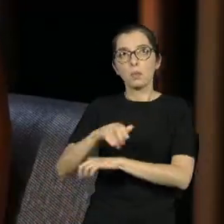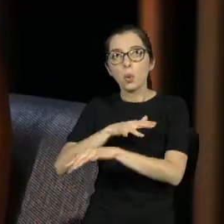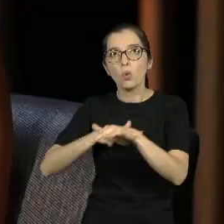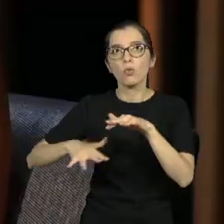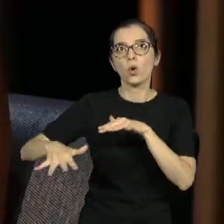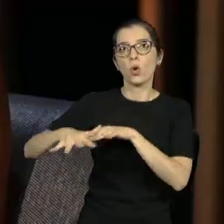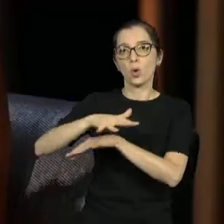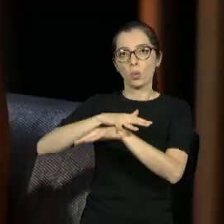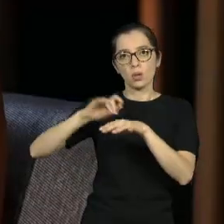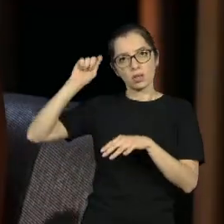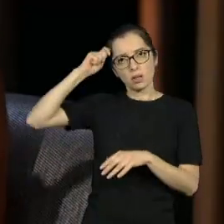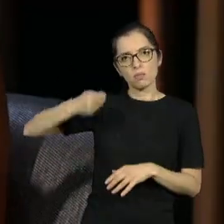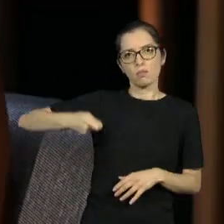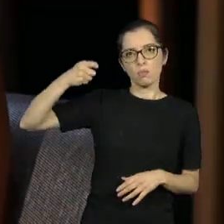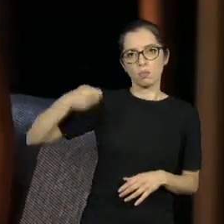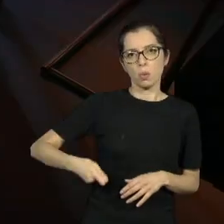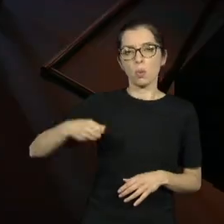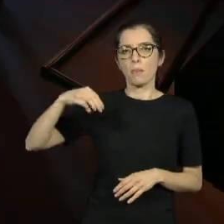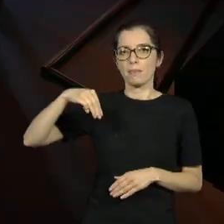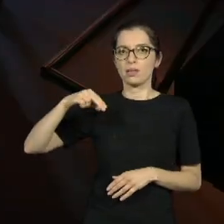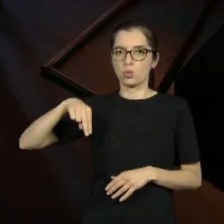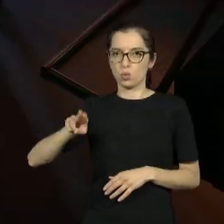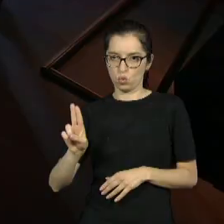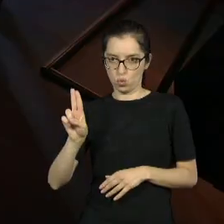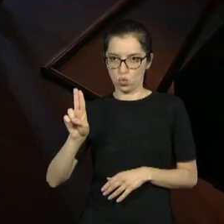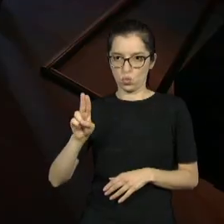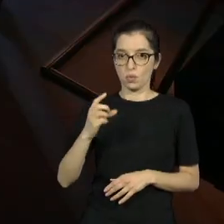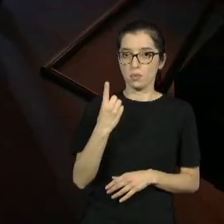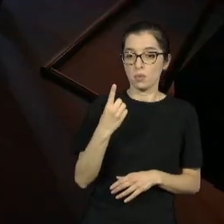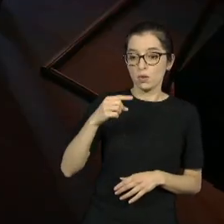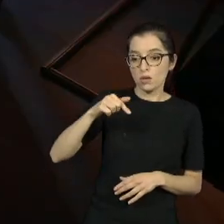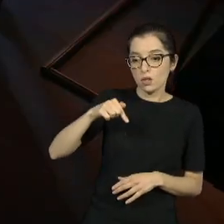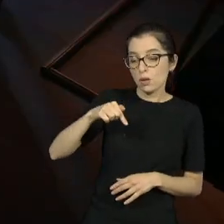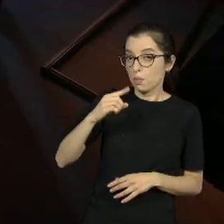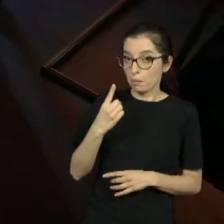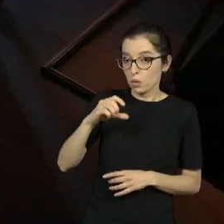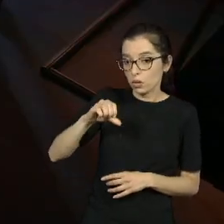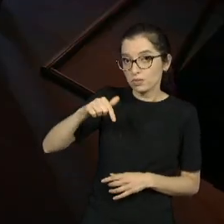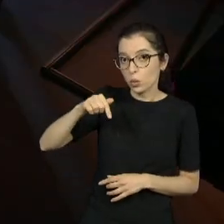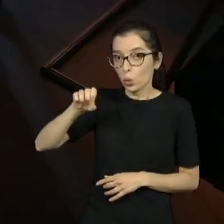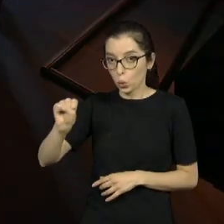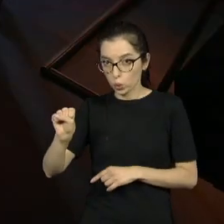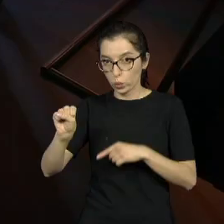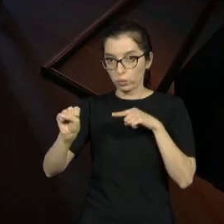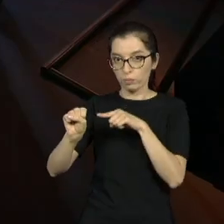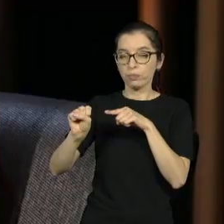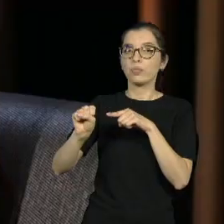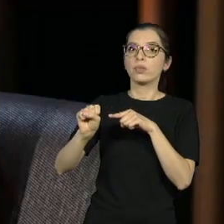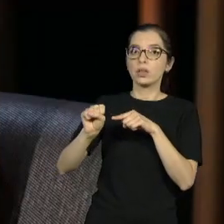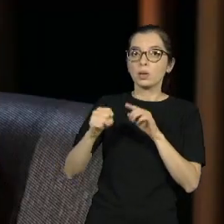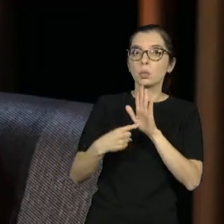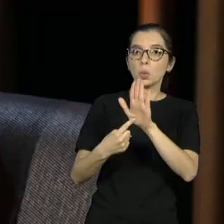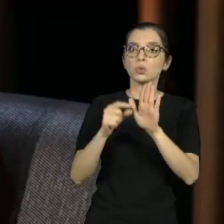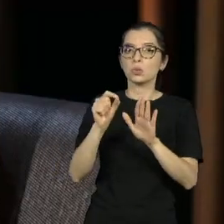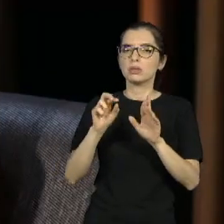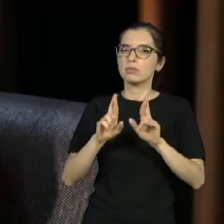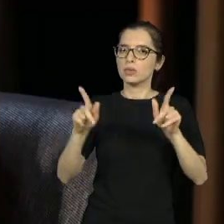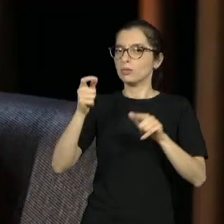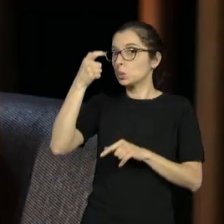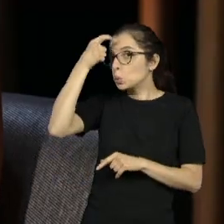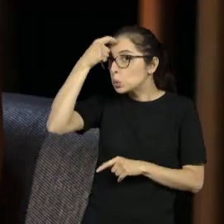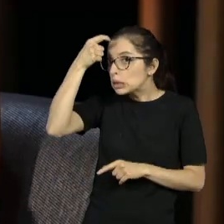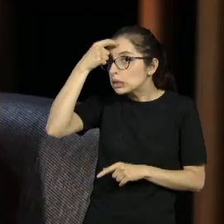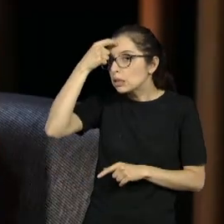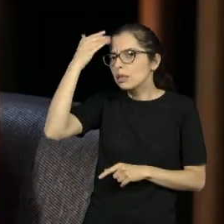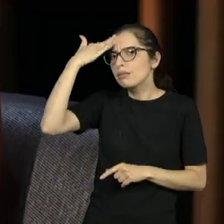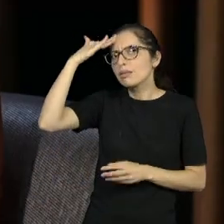plena ditadura militar né 78 Ah eu acho que vai ser mais difícil alguém vender essa ideia do Darwinismo